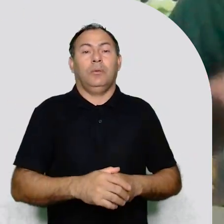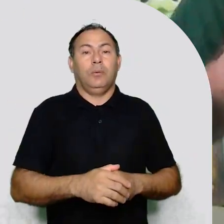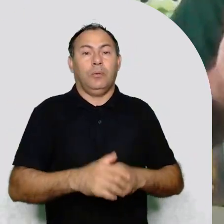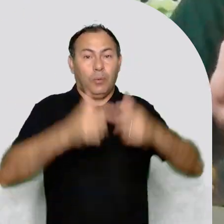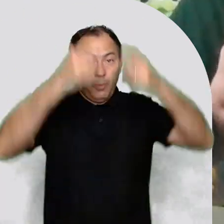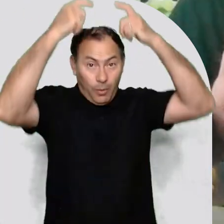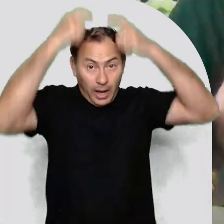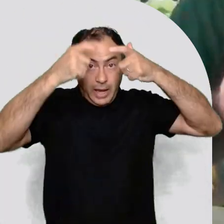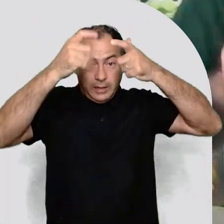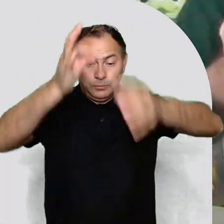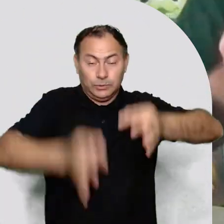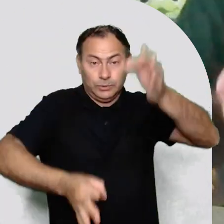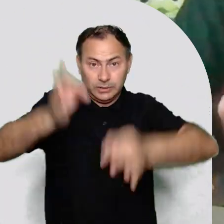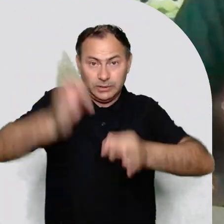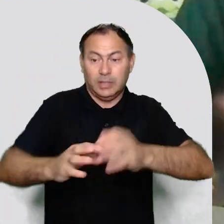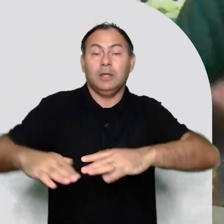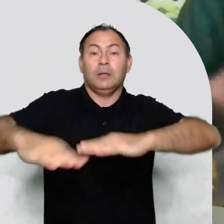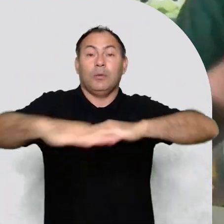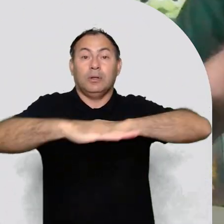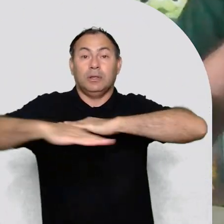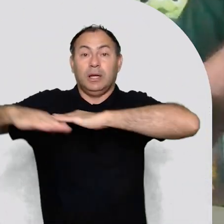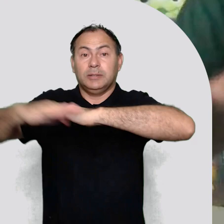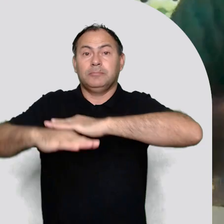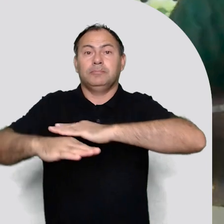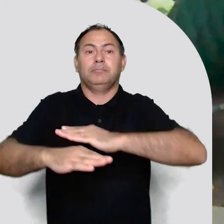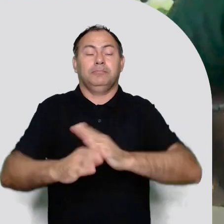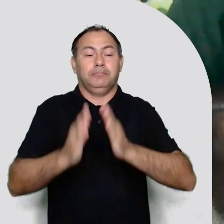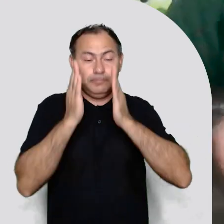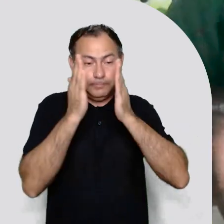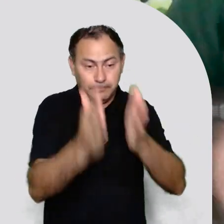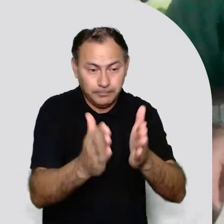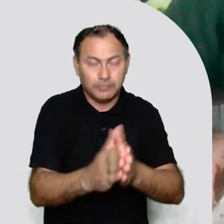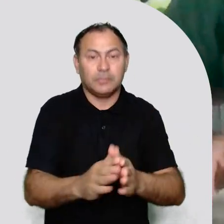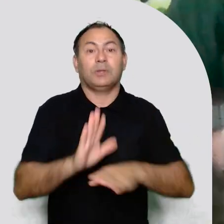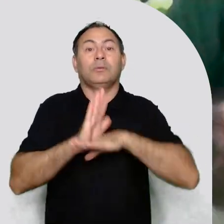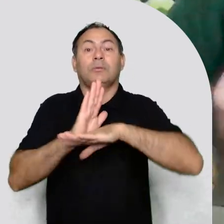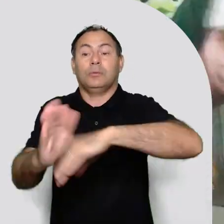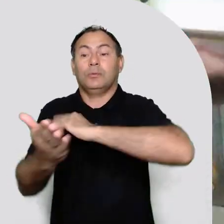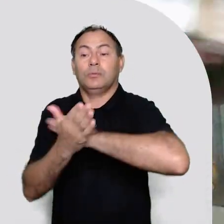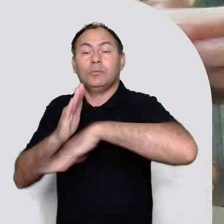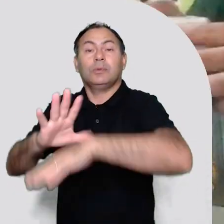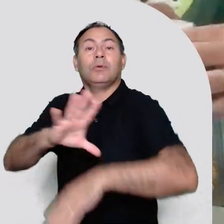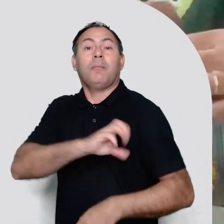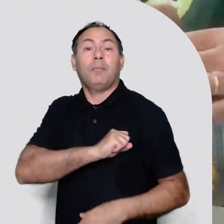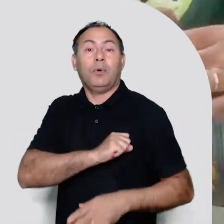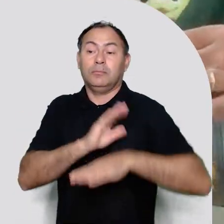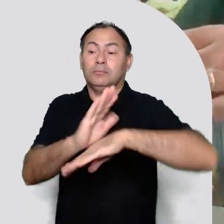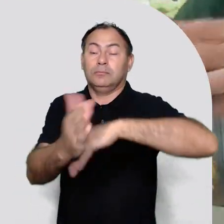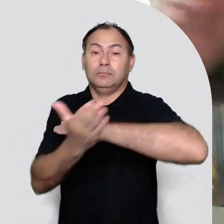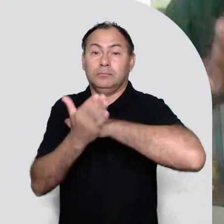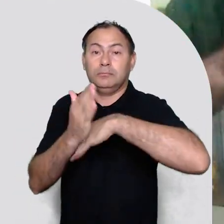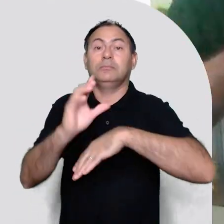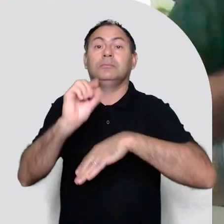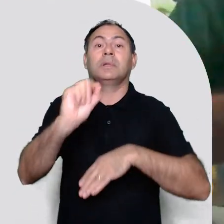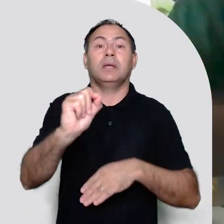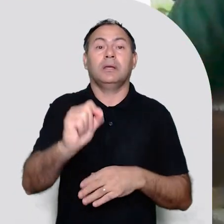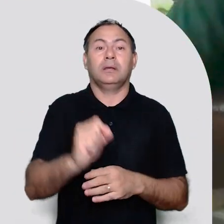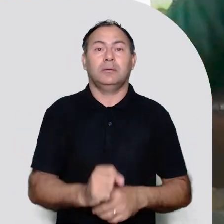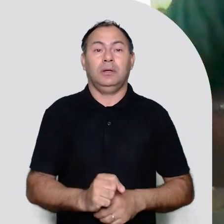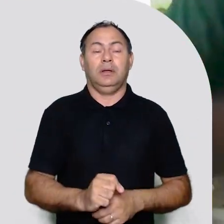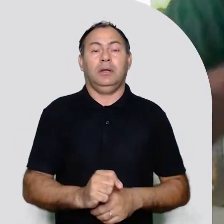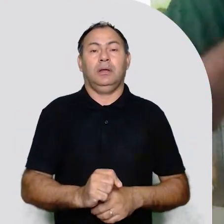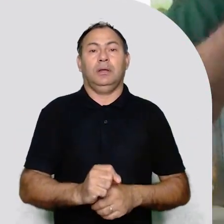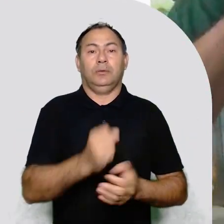reino de justiça, de igualdade, centrado na caridade, aquilo que Na